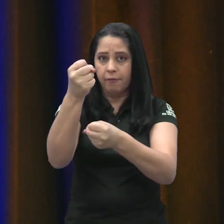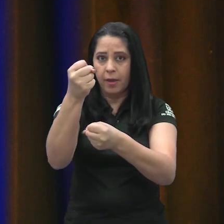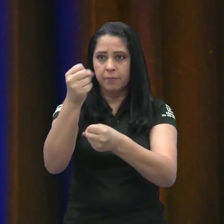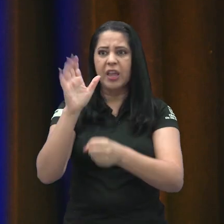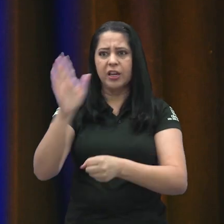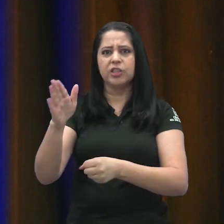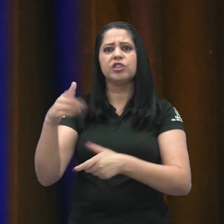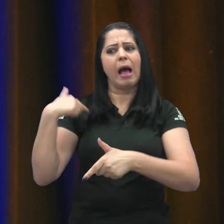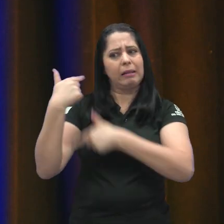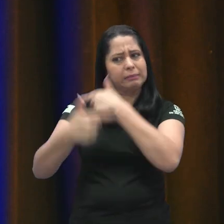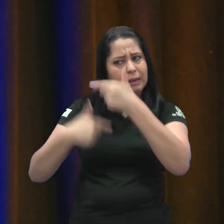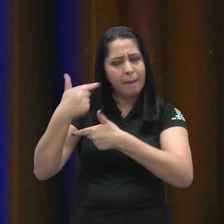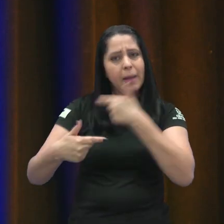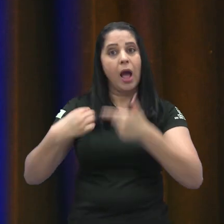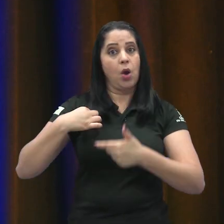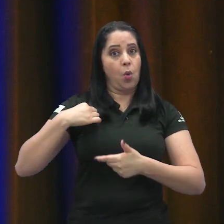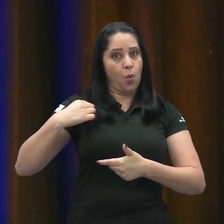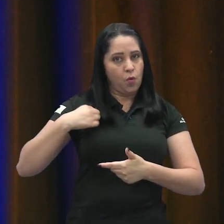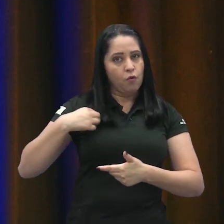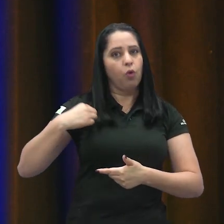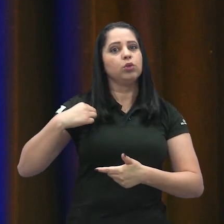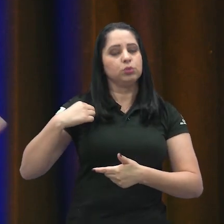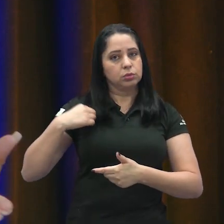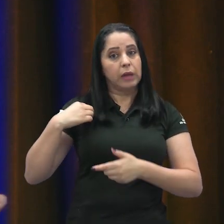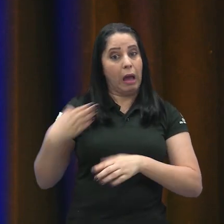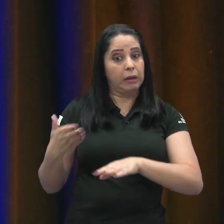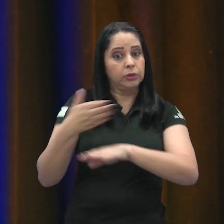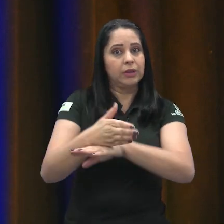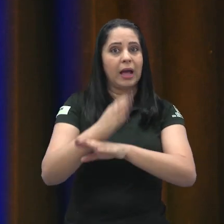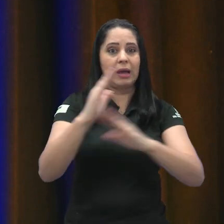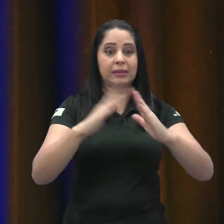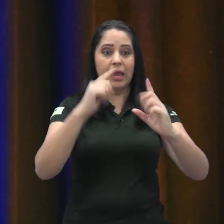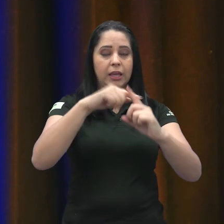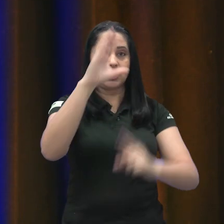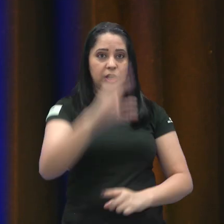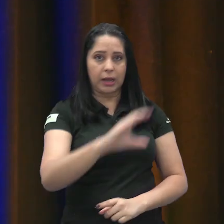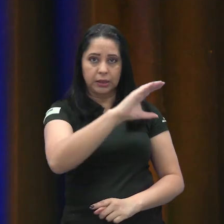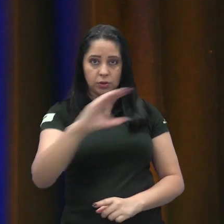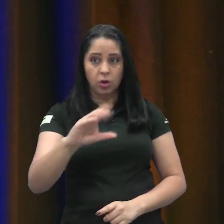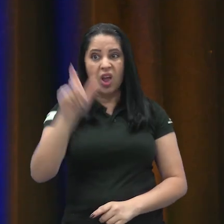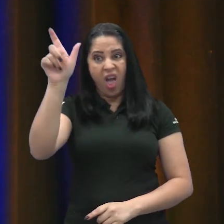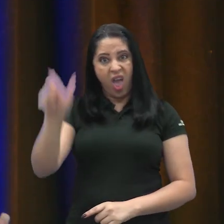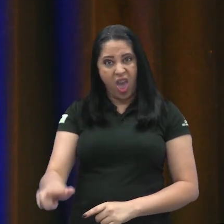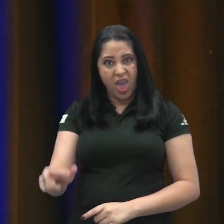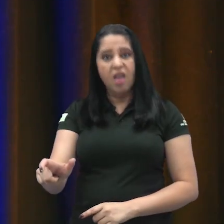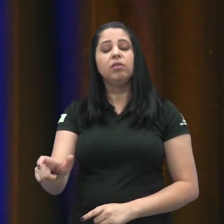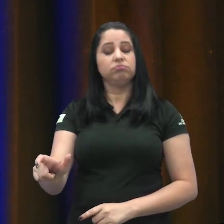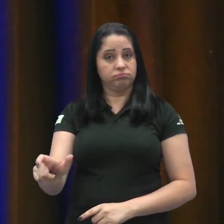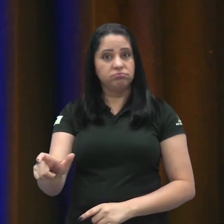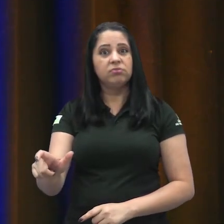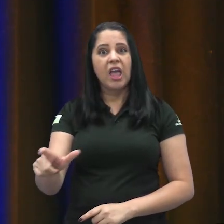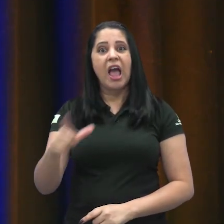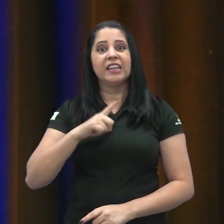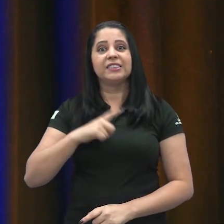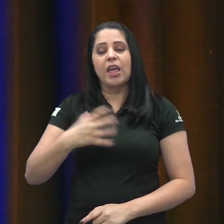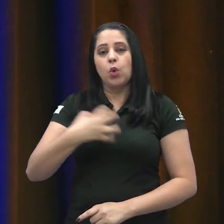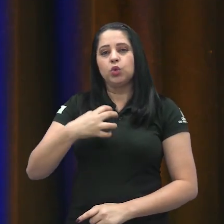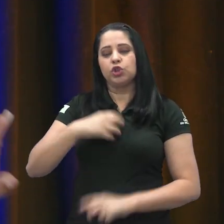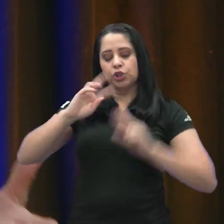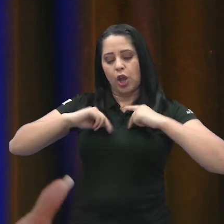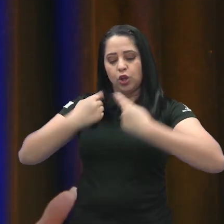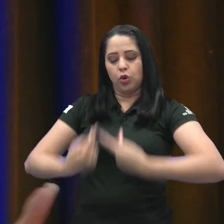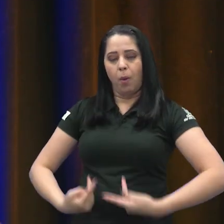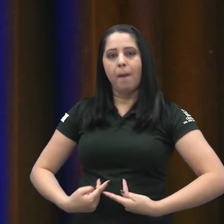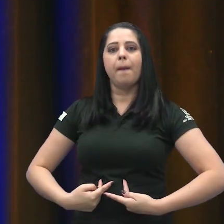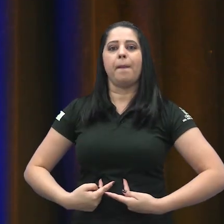décadas em trabalhos voluntários na Igreja Católica, Zé Luiz traz uma visão humanizada e prática sobre o fortalecimento